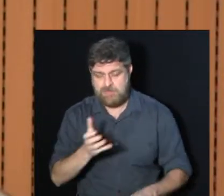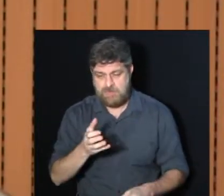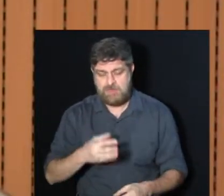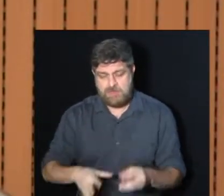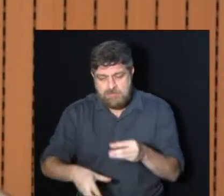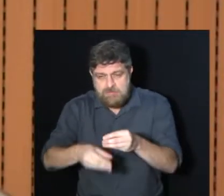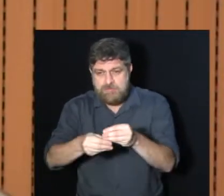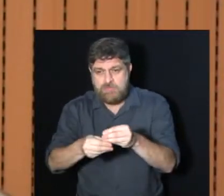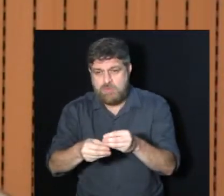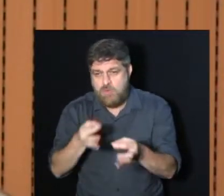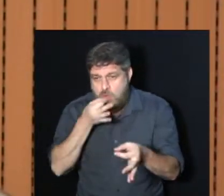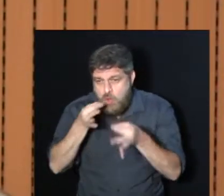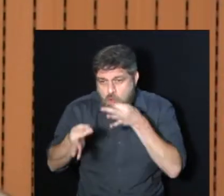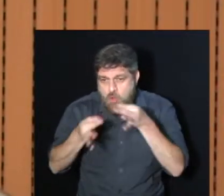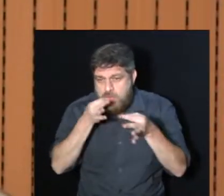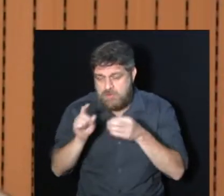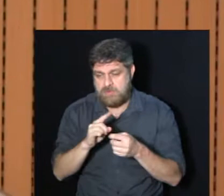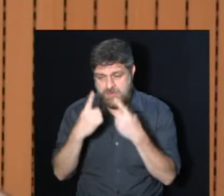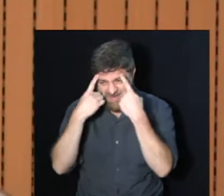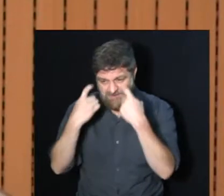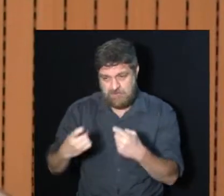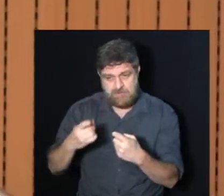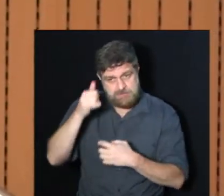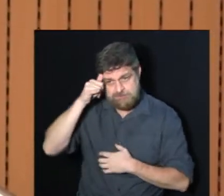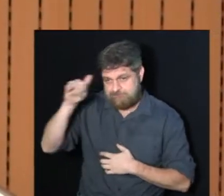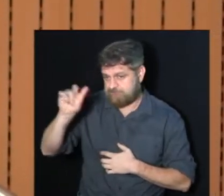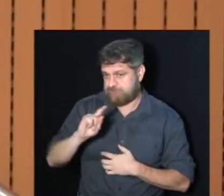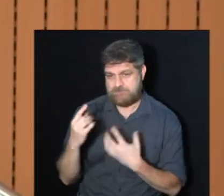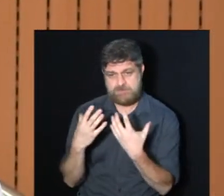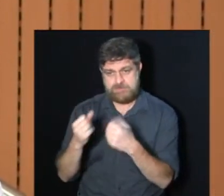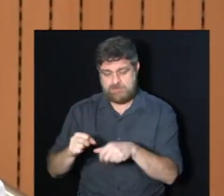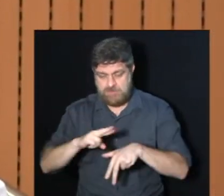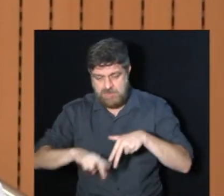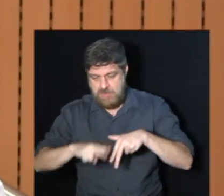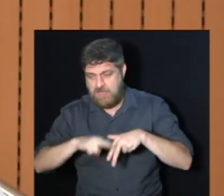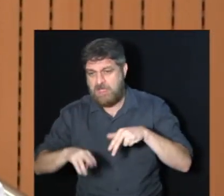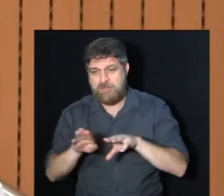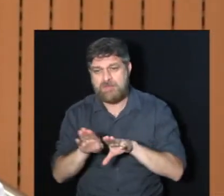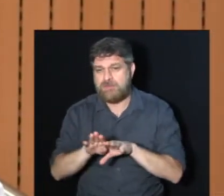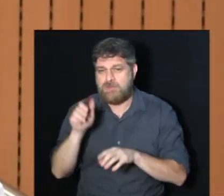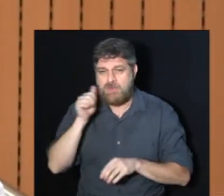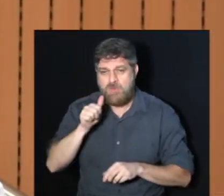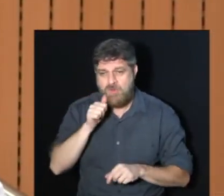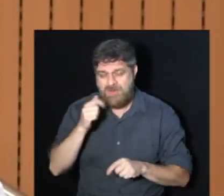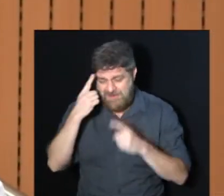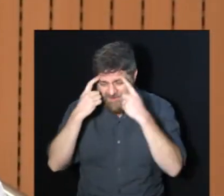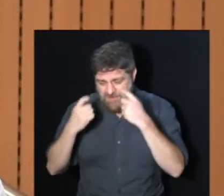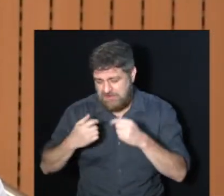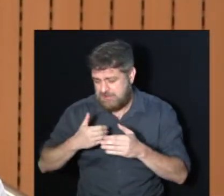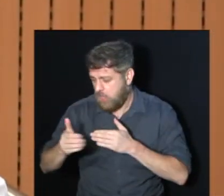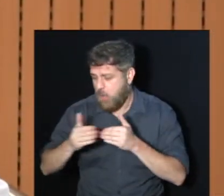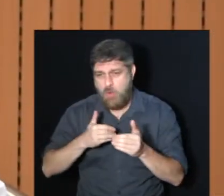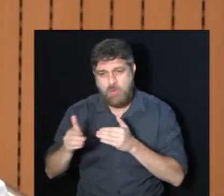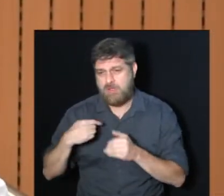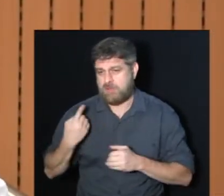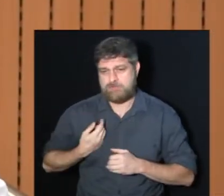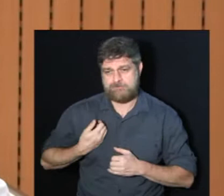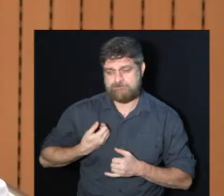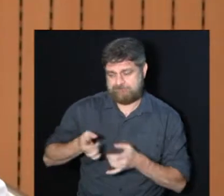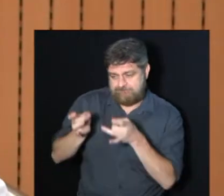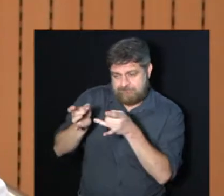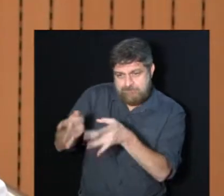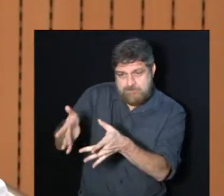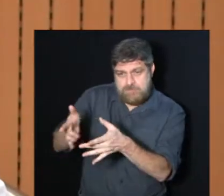debate, se posicionando contra a violência, seja ela de gênero, doméstica, mas qualquer tipo de violência. Eu agradeço à Comissão